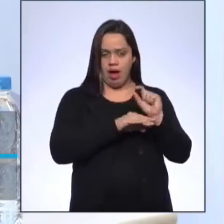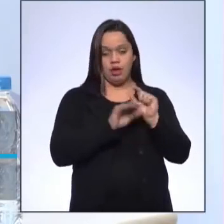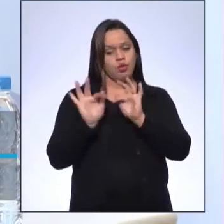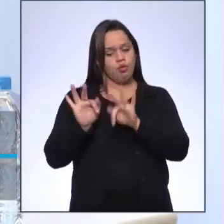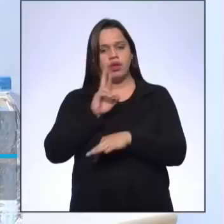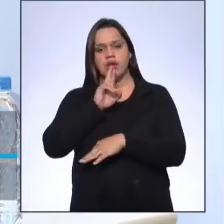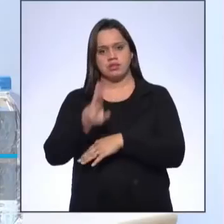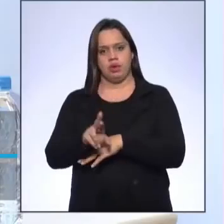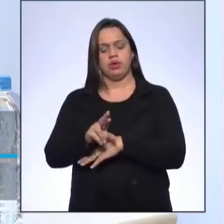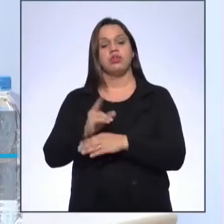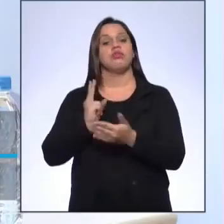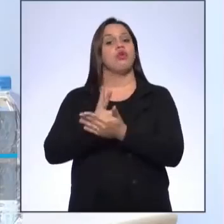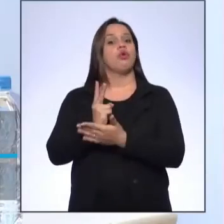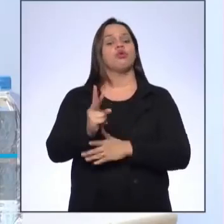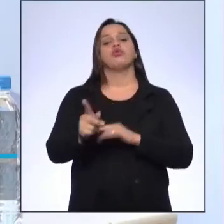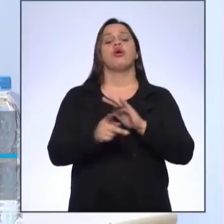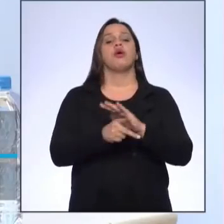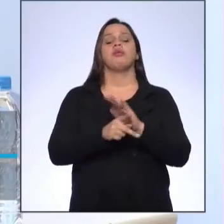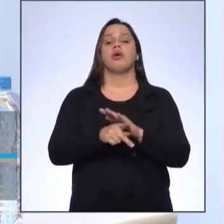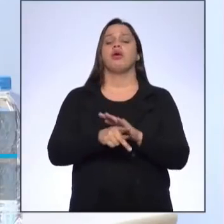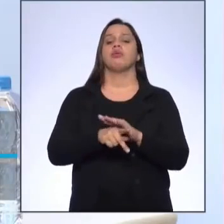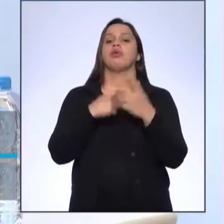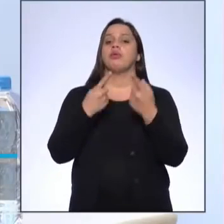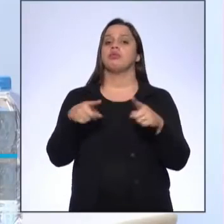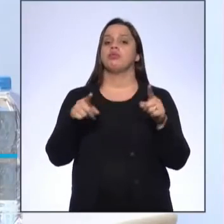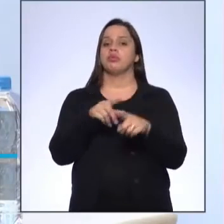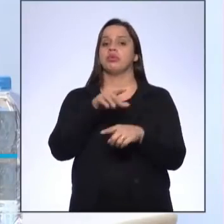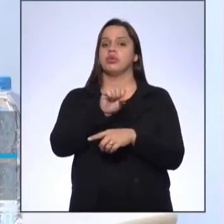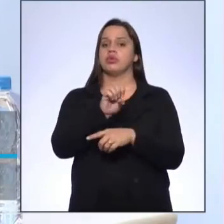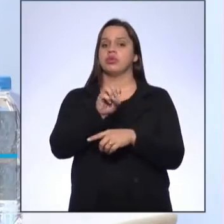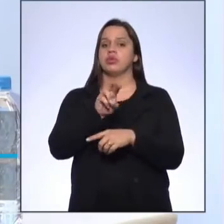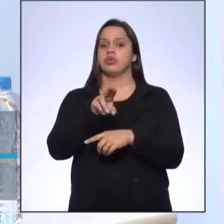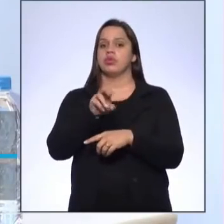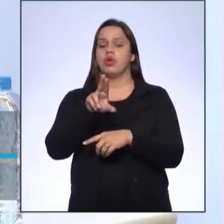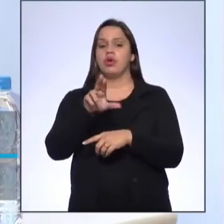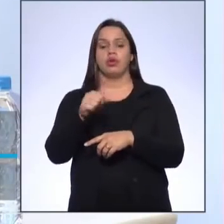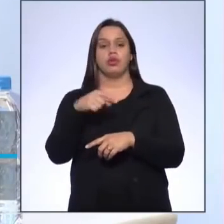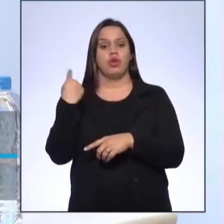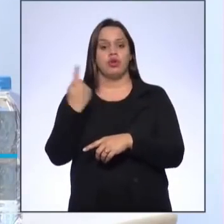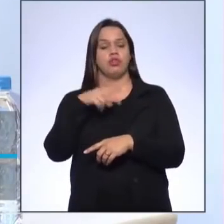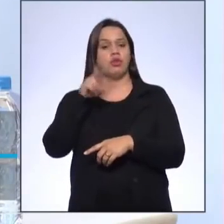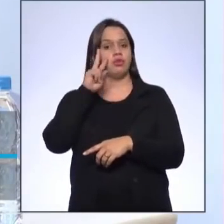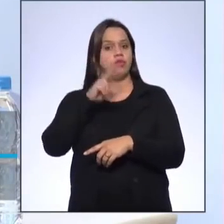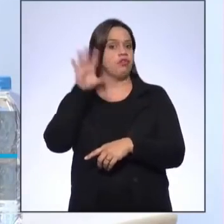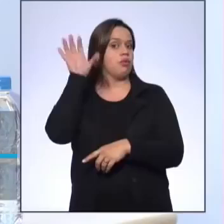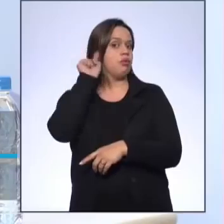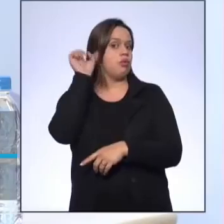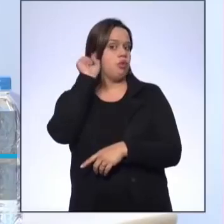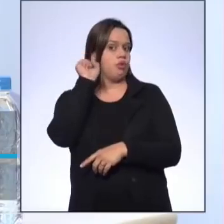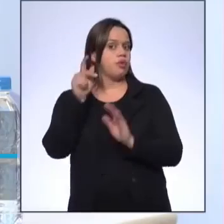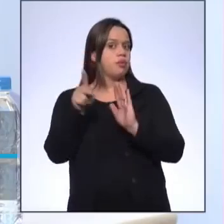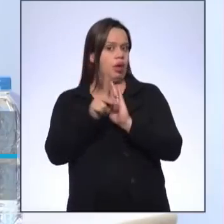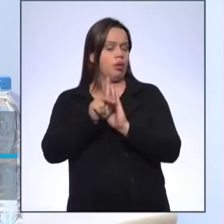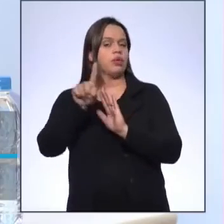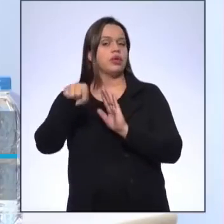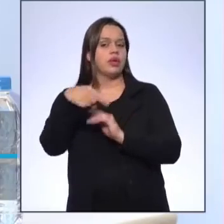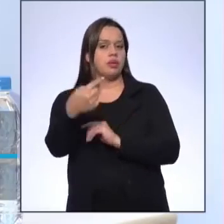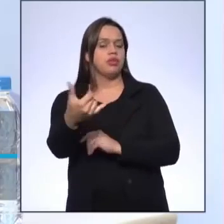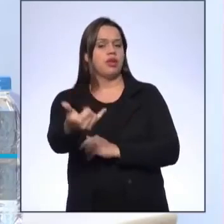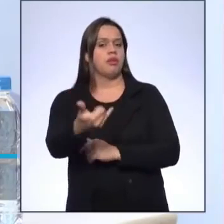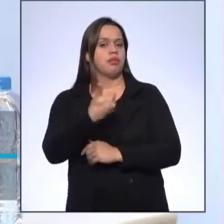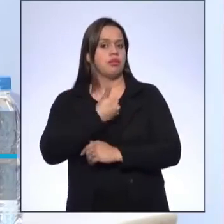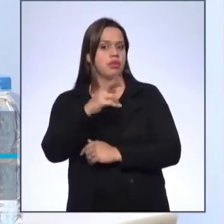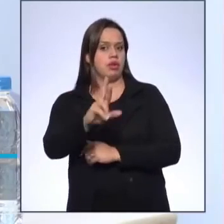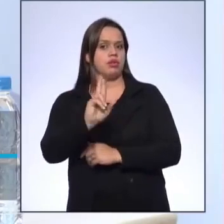aqui. E a gente vai apreciar uma trilha sonora. Escuta a trilha sonora e depois vocês vão me